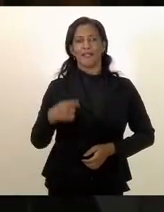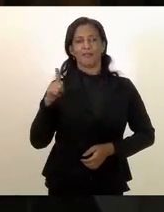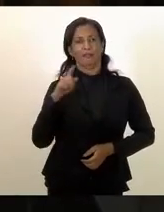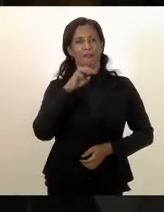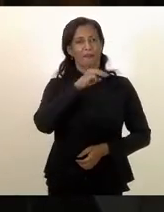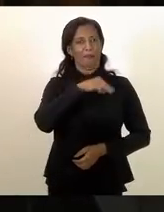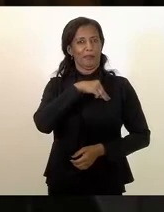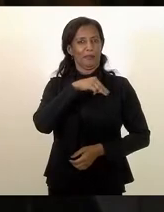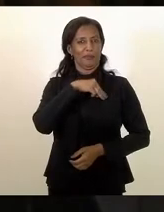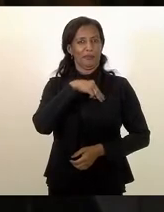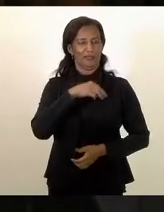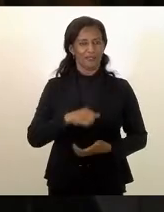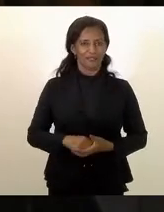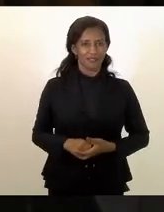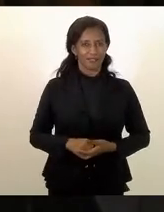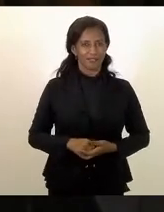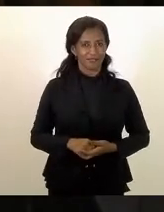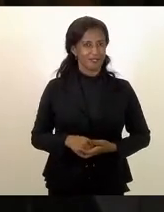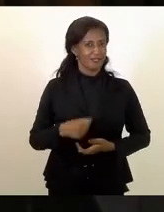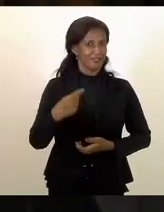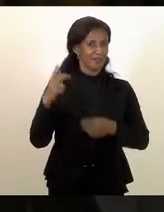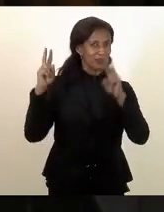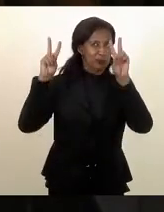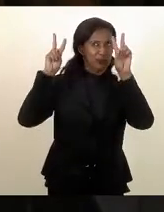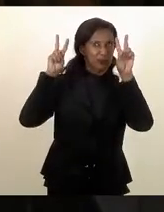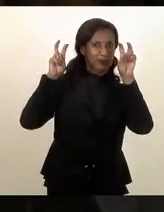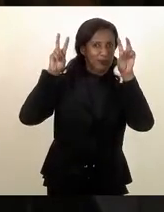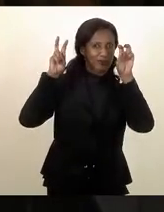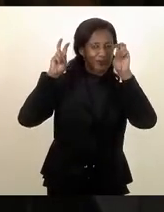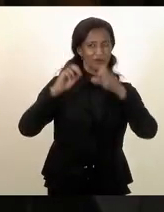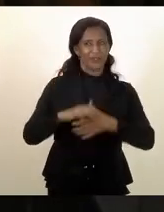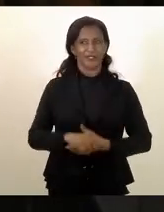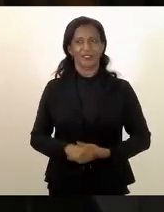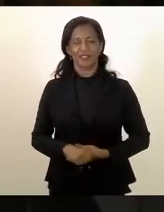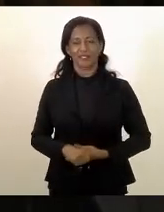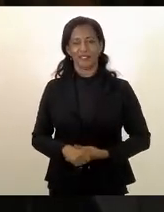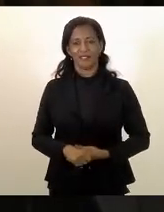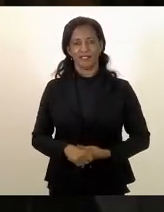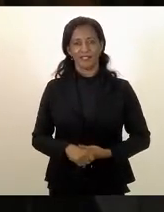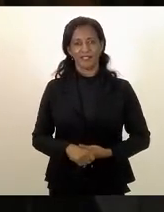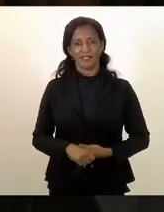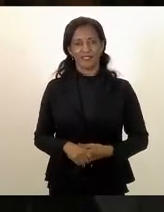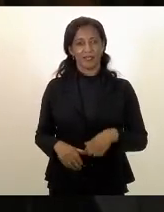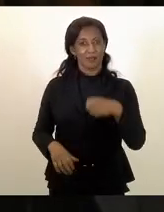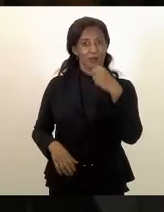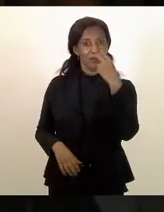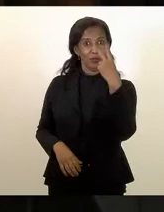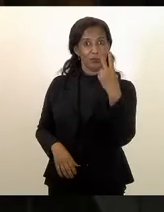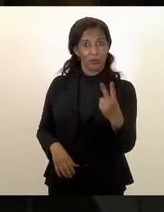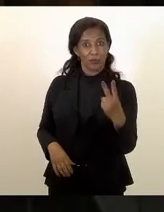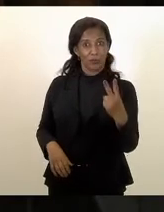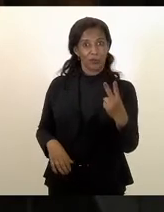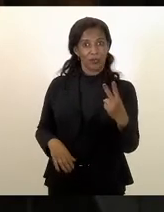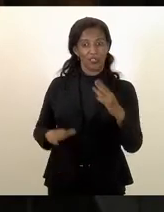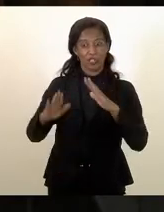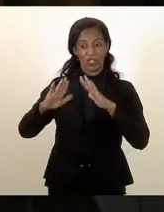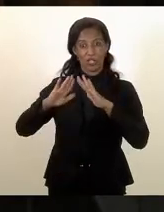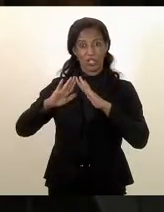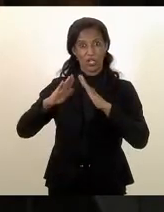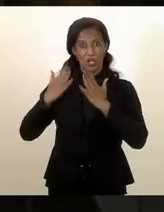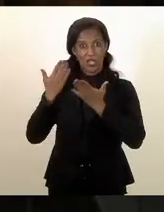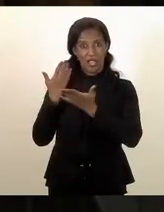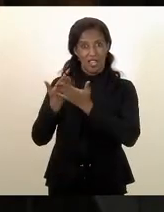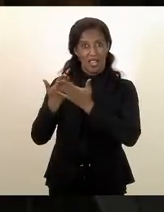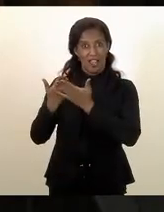visto que é titulado por duas grandes escolas de samba de Madureira